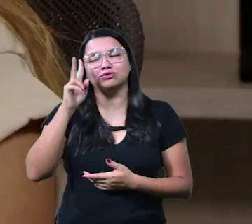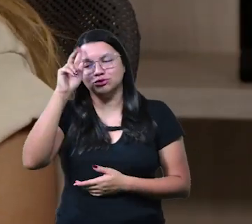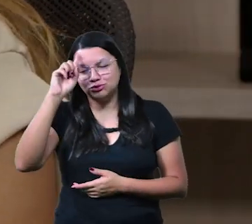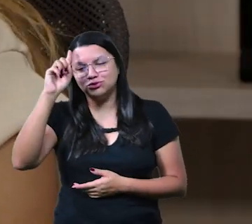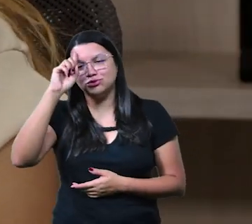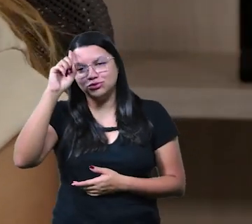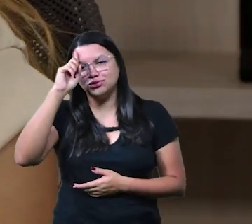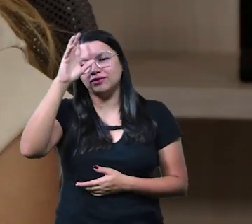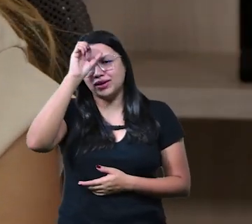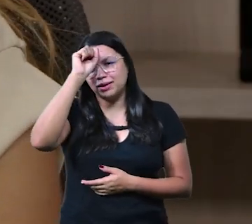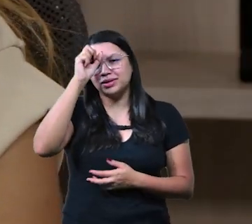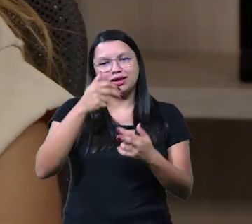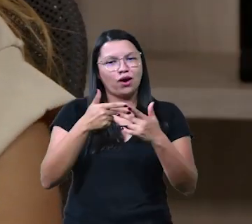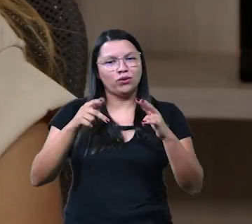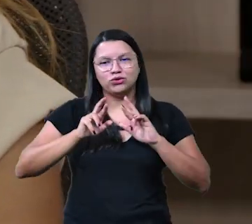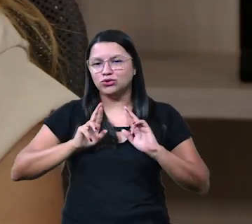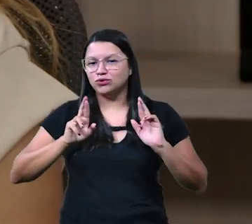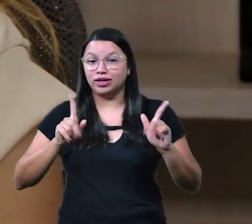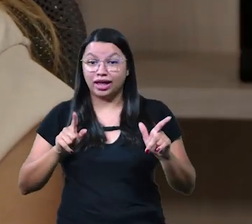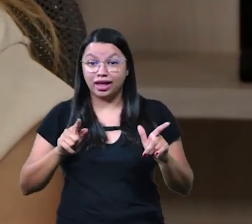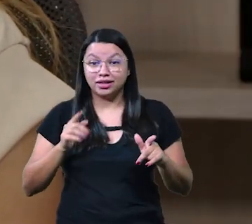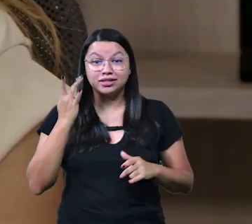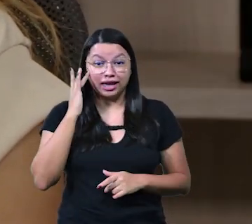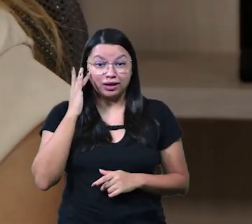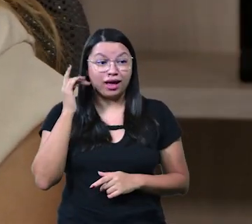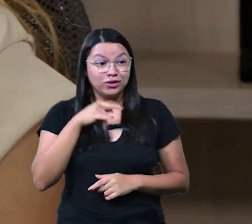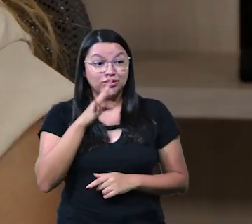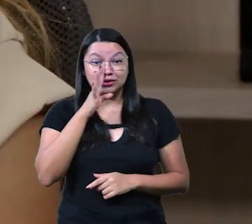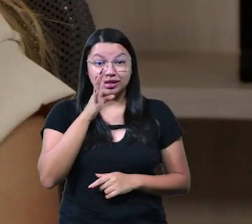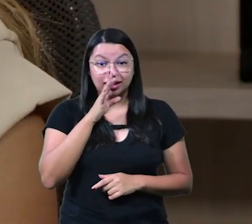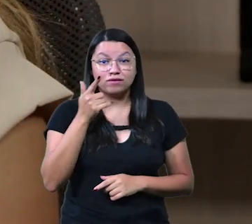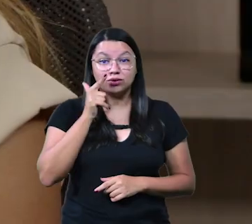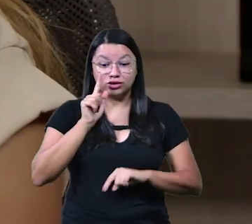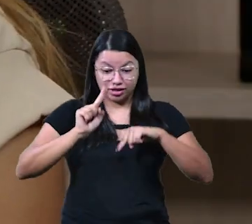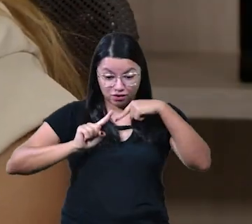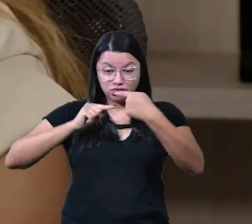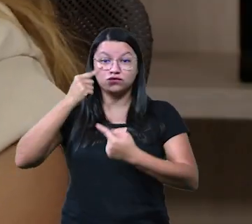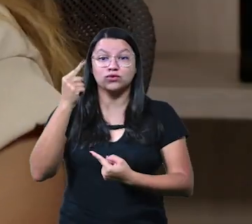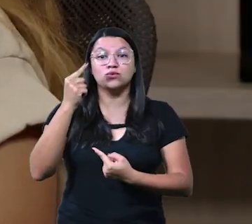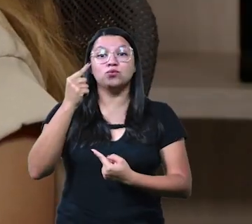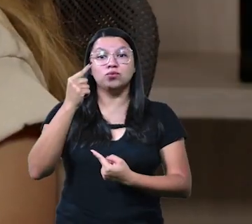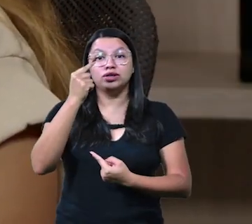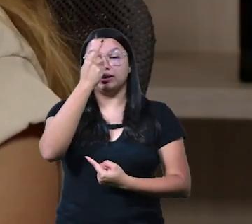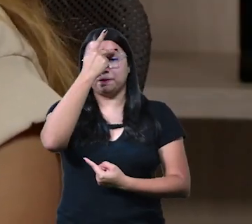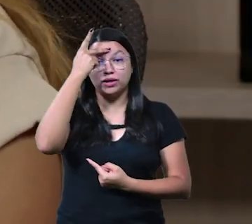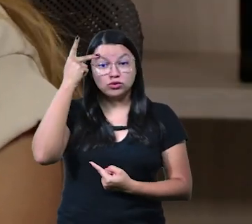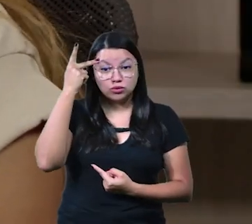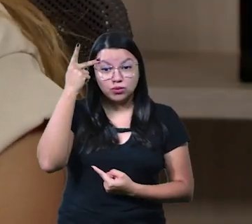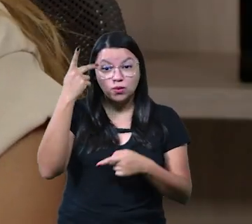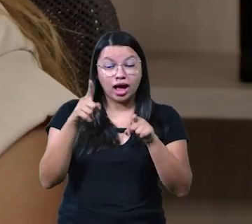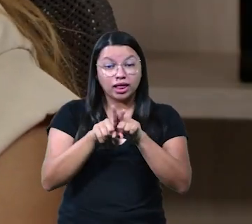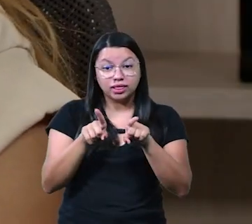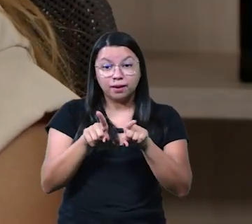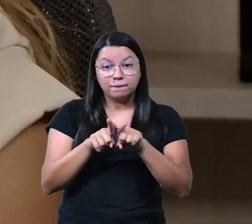isso é o mais legal. Você consegue evoluir como pessoa e